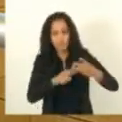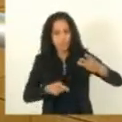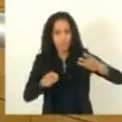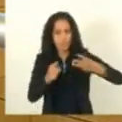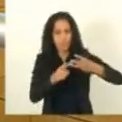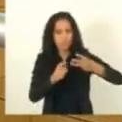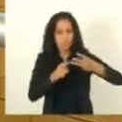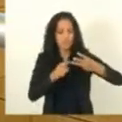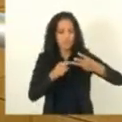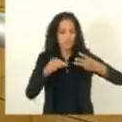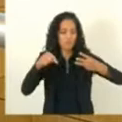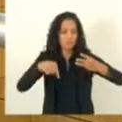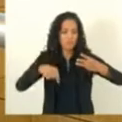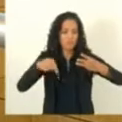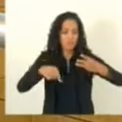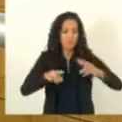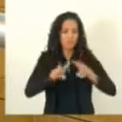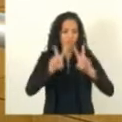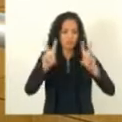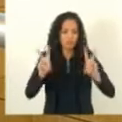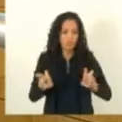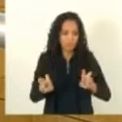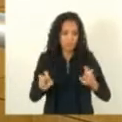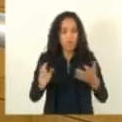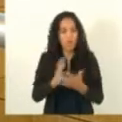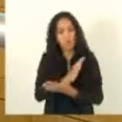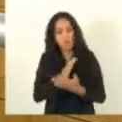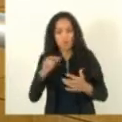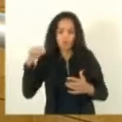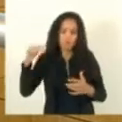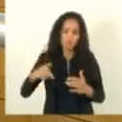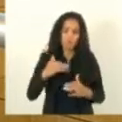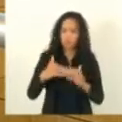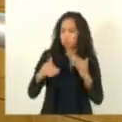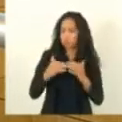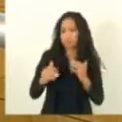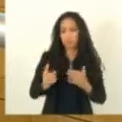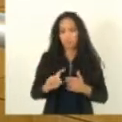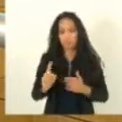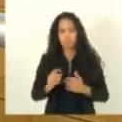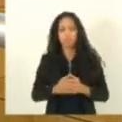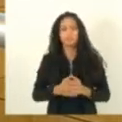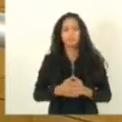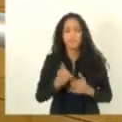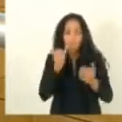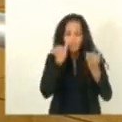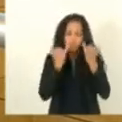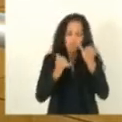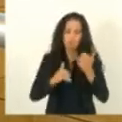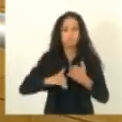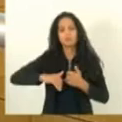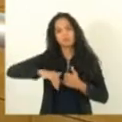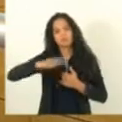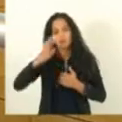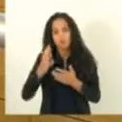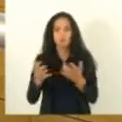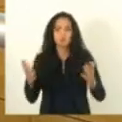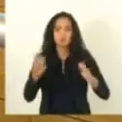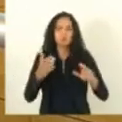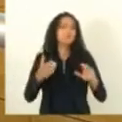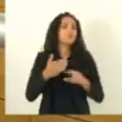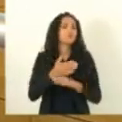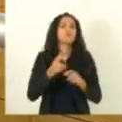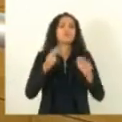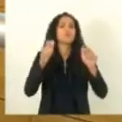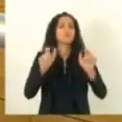item, inclusive, foi tema de divergência aqui no plenário. Mais informações sobre os trabalhos de hoje, você tem